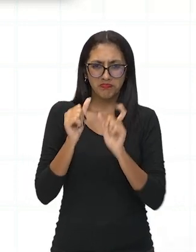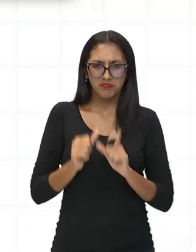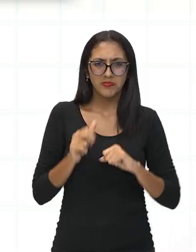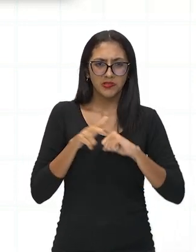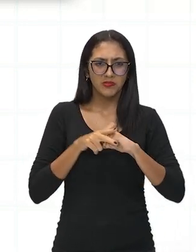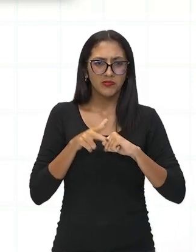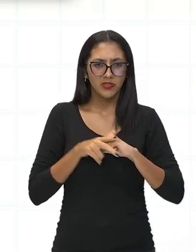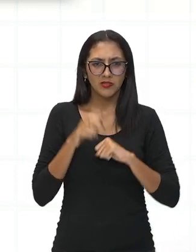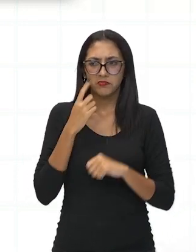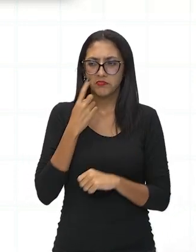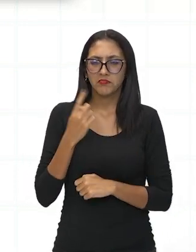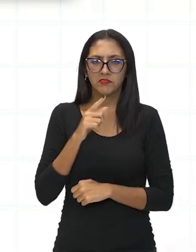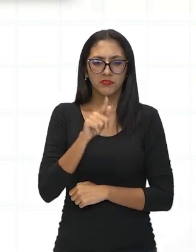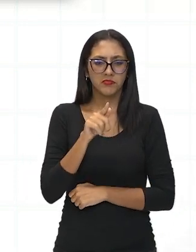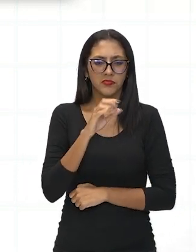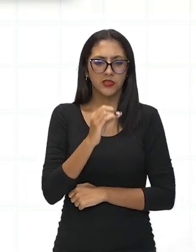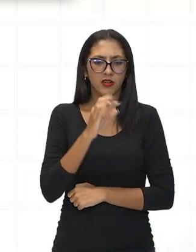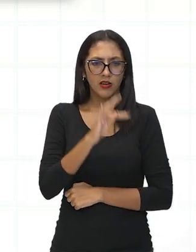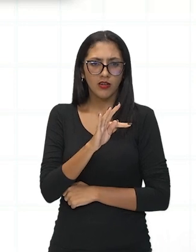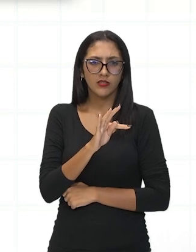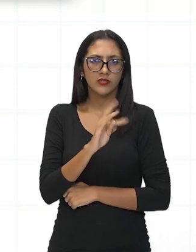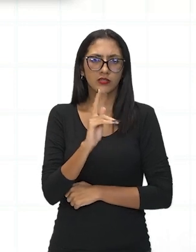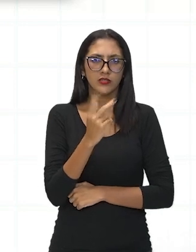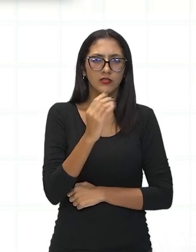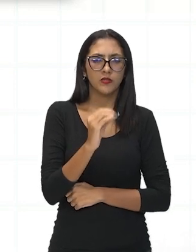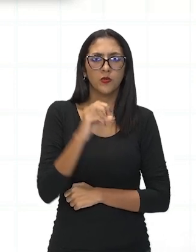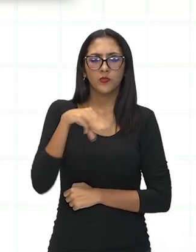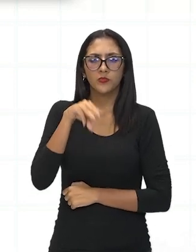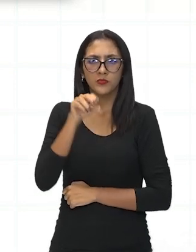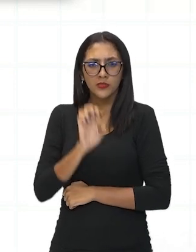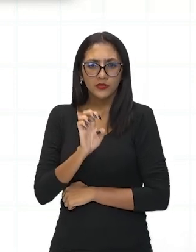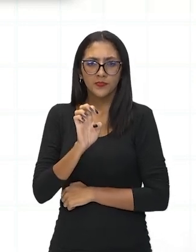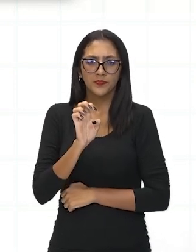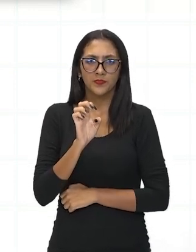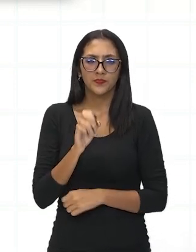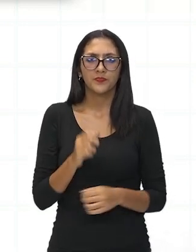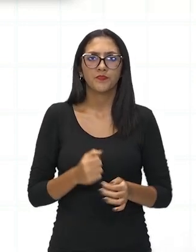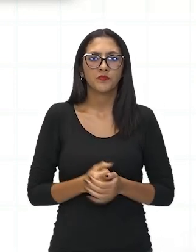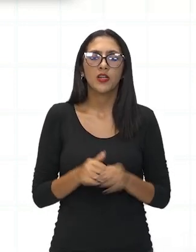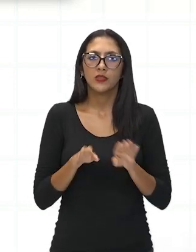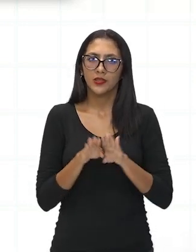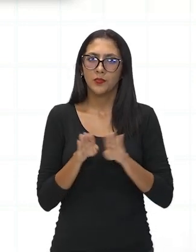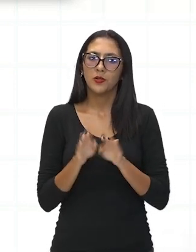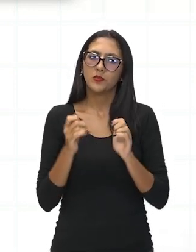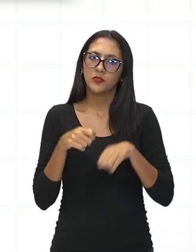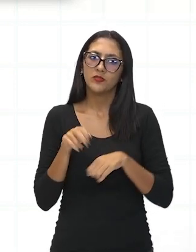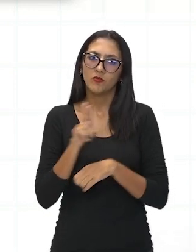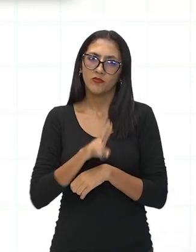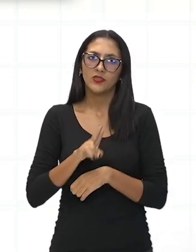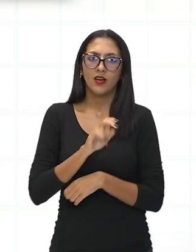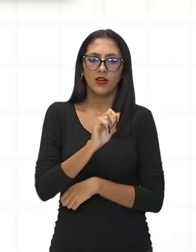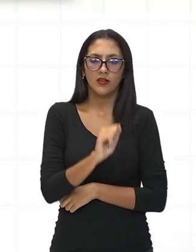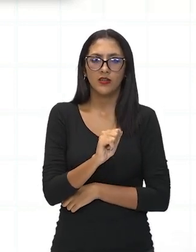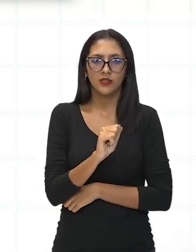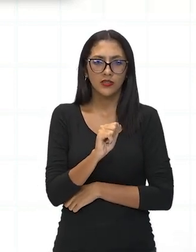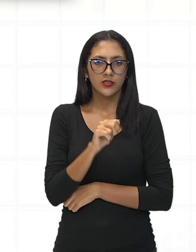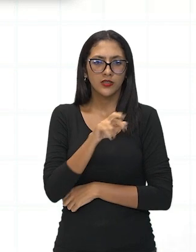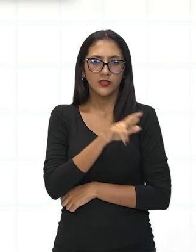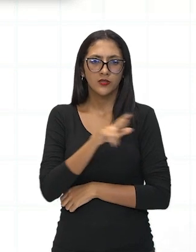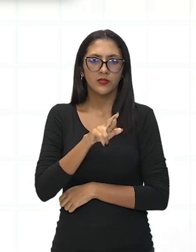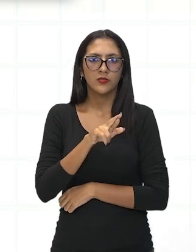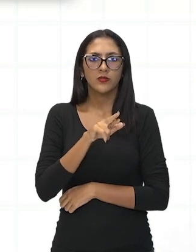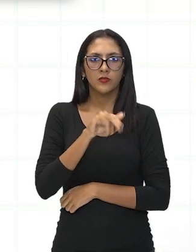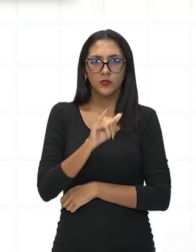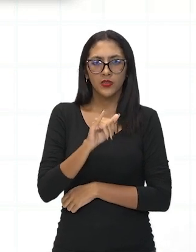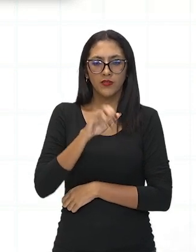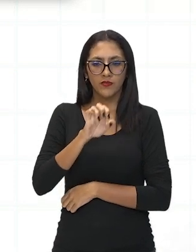got home, minha mãe chegou em casa, certo? E também temos os regulares, que são os verbos que terminam